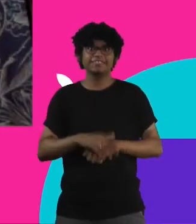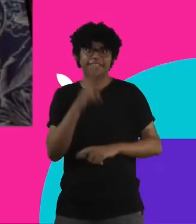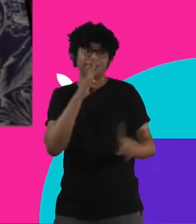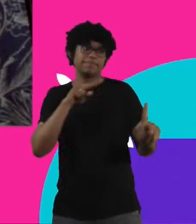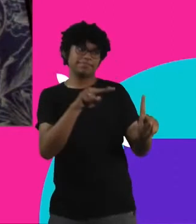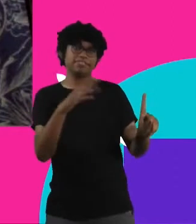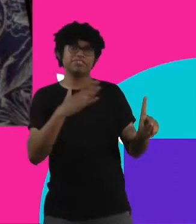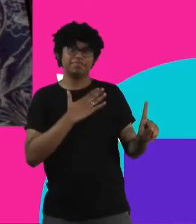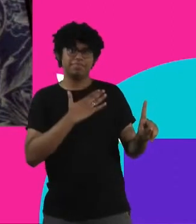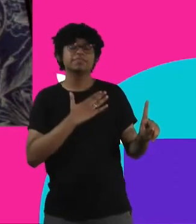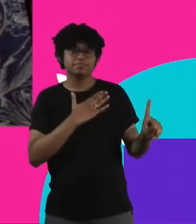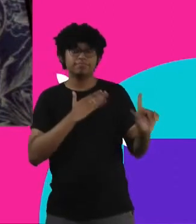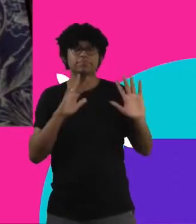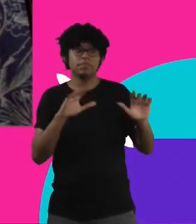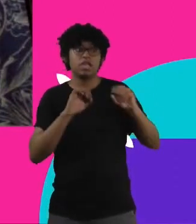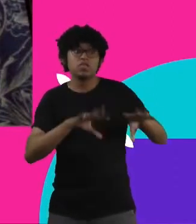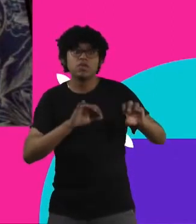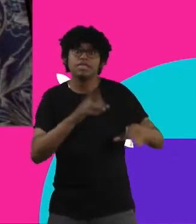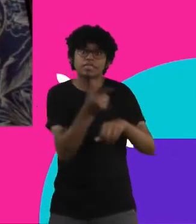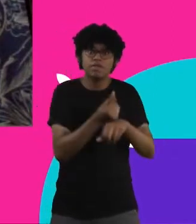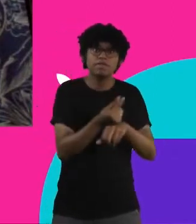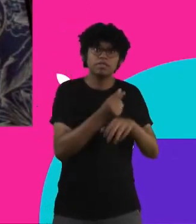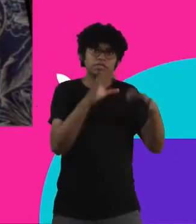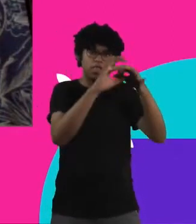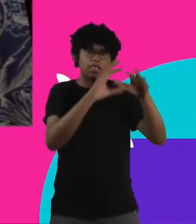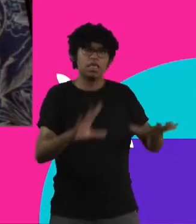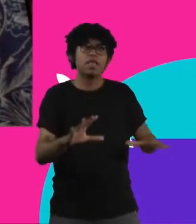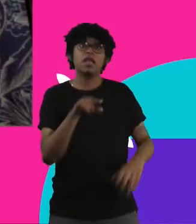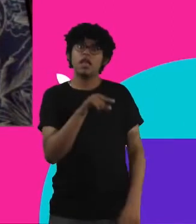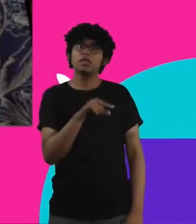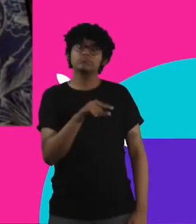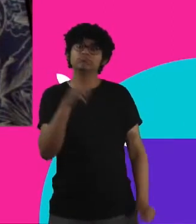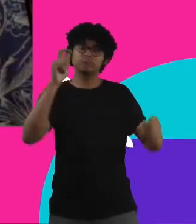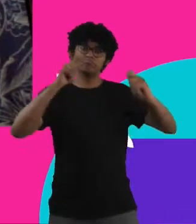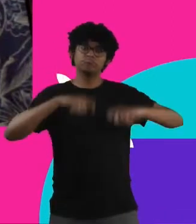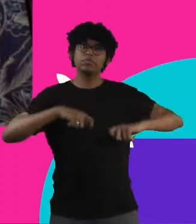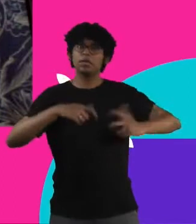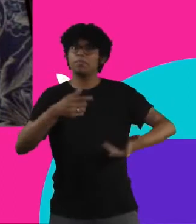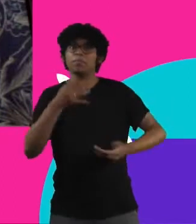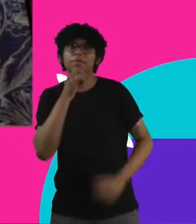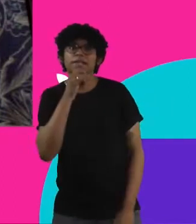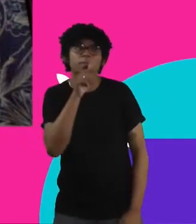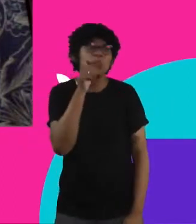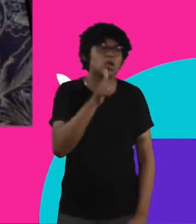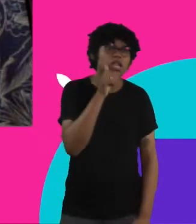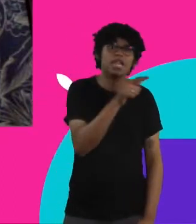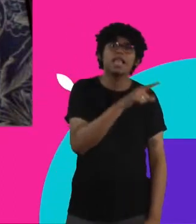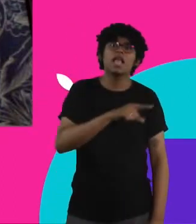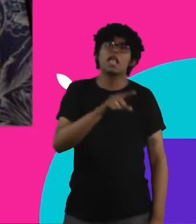Então a educação financeira, a emancipação financeira permite, por exemplo, que mulheres